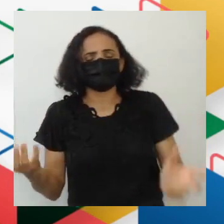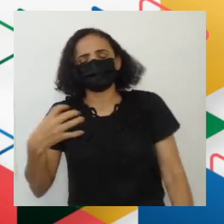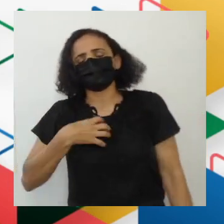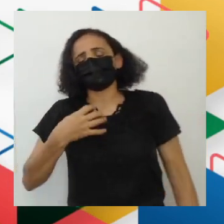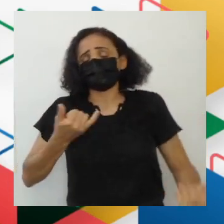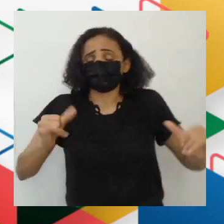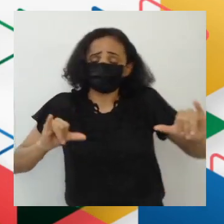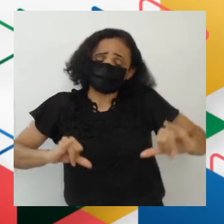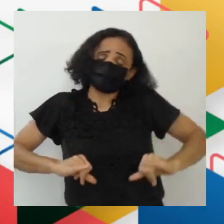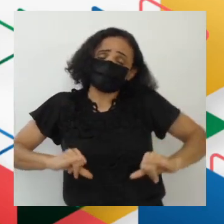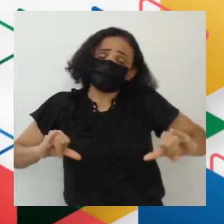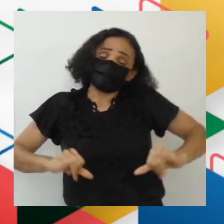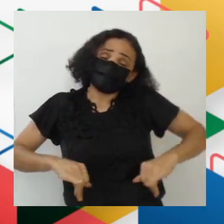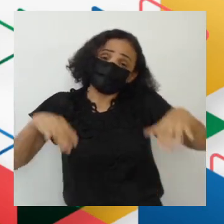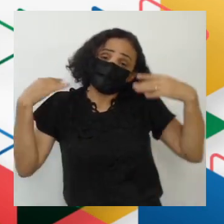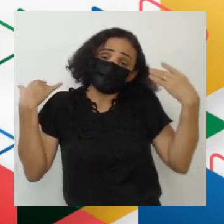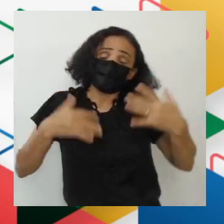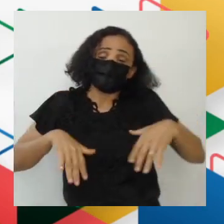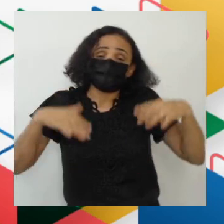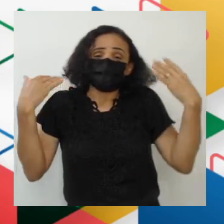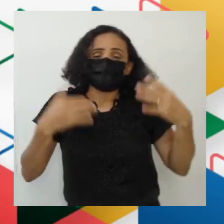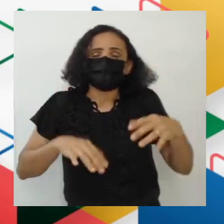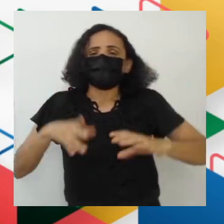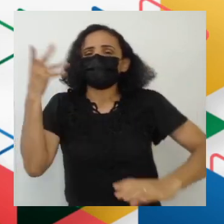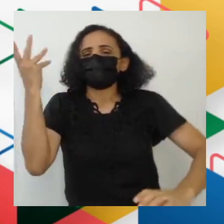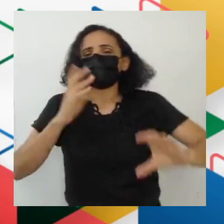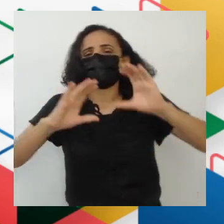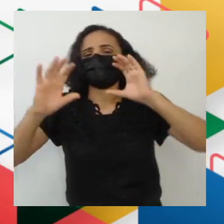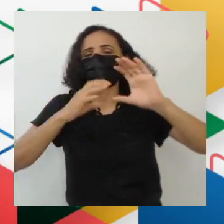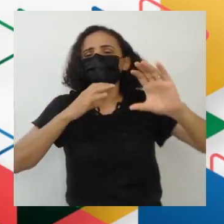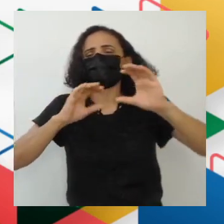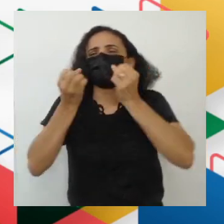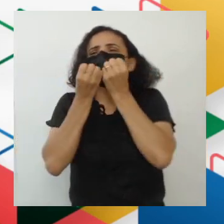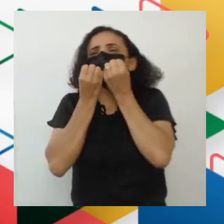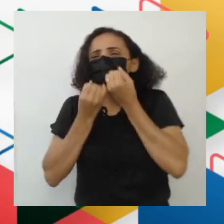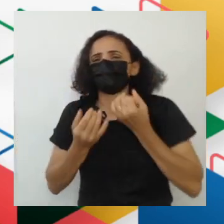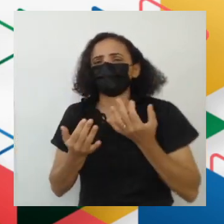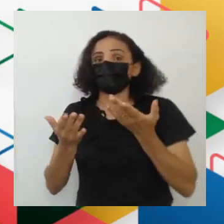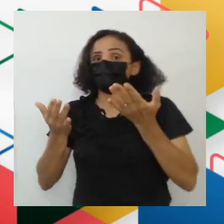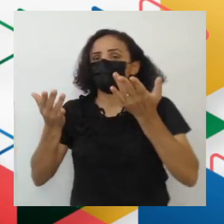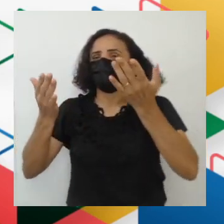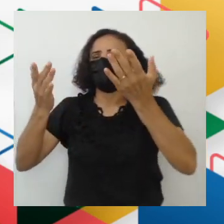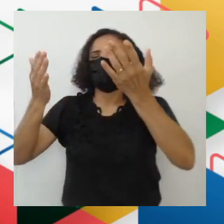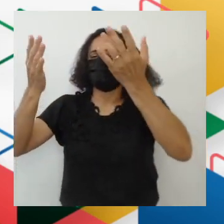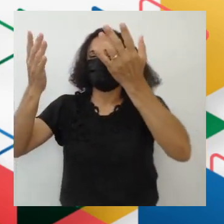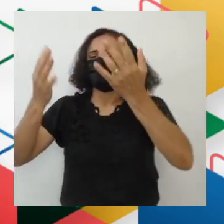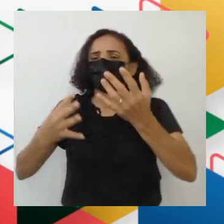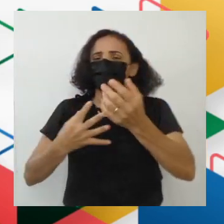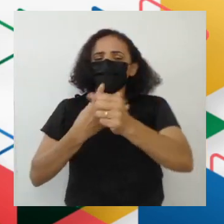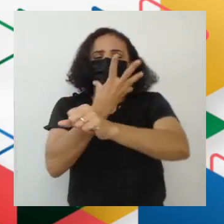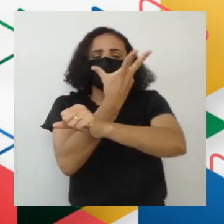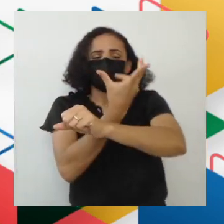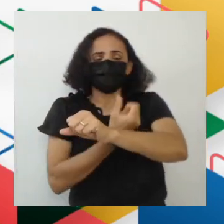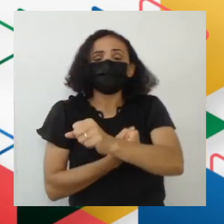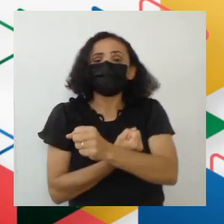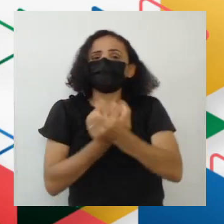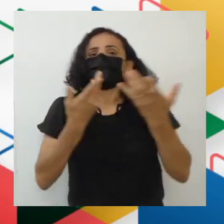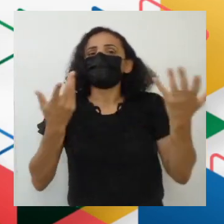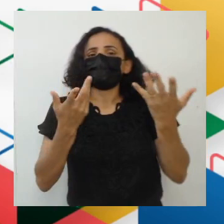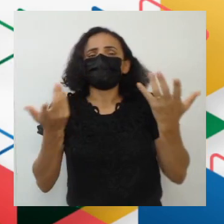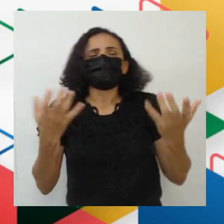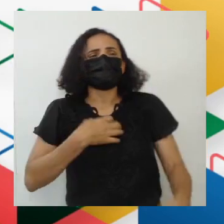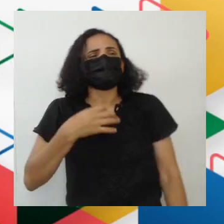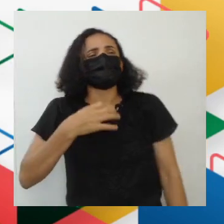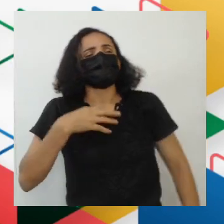sofre sem querer. Ah, teu canto chega lá no fundo do sertão. Ah, como uma